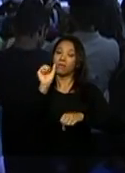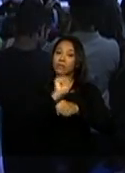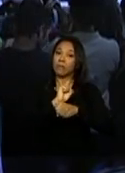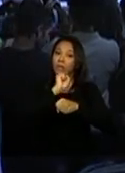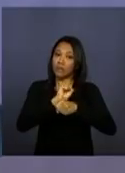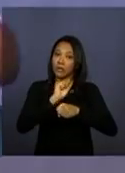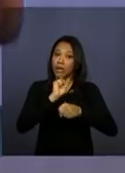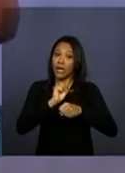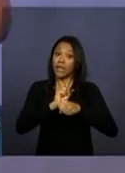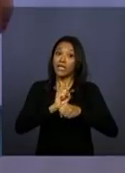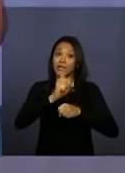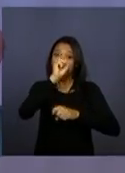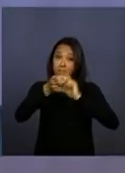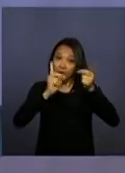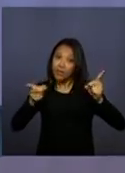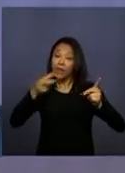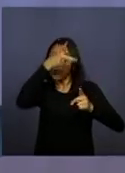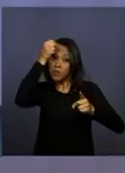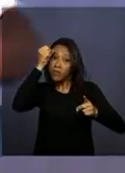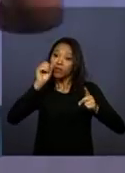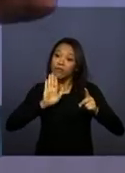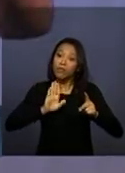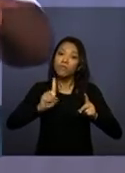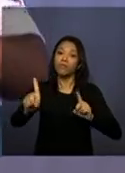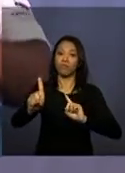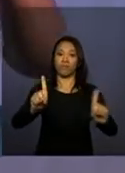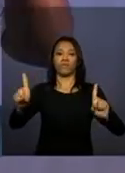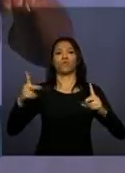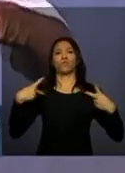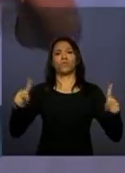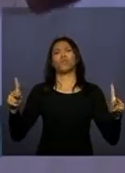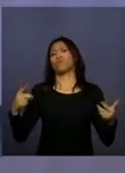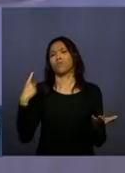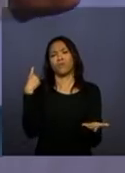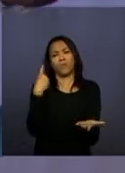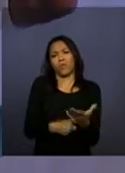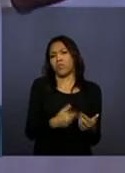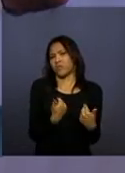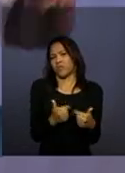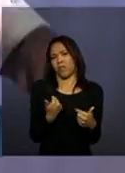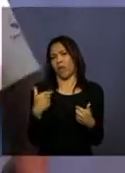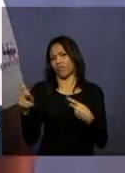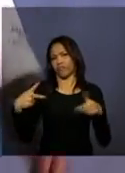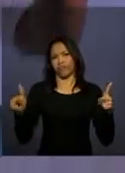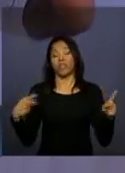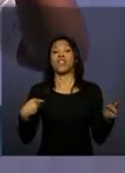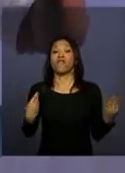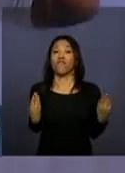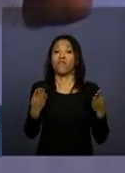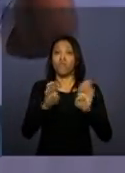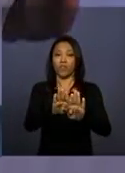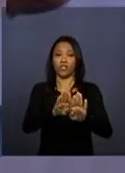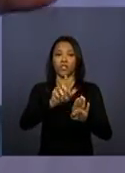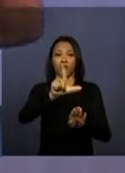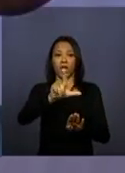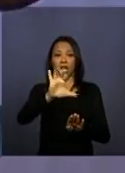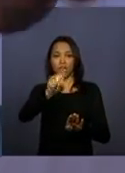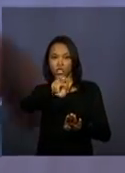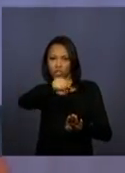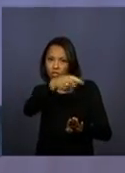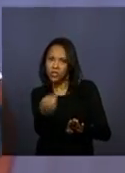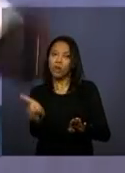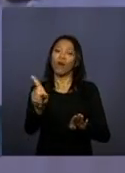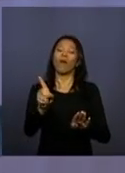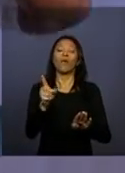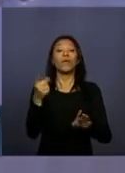no seu lugar, de forma que os prefeitos realmente tenham seus compromissos em fechar os lixões e incorporar os catadores no programa de